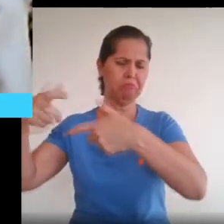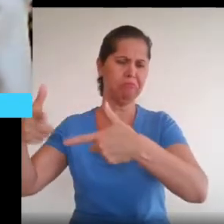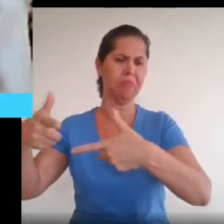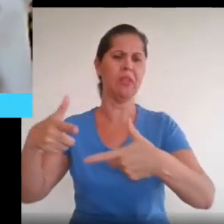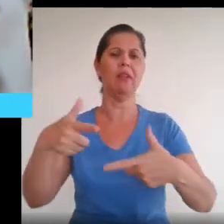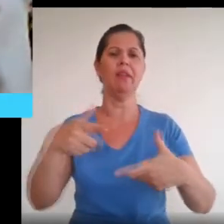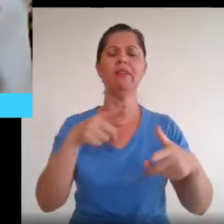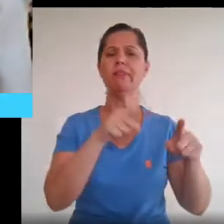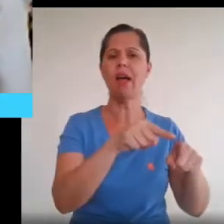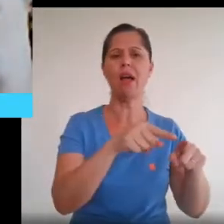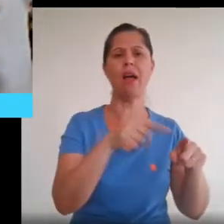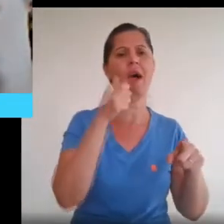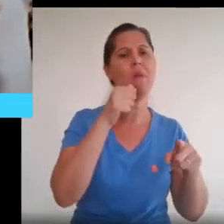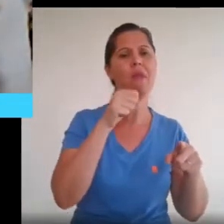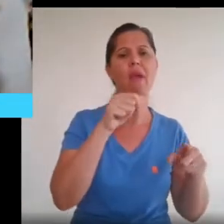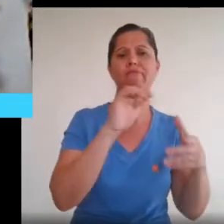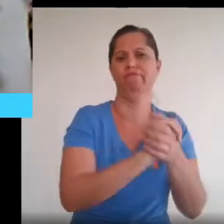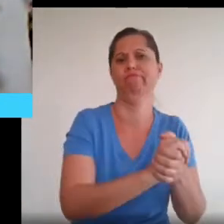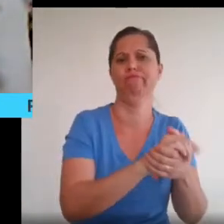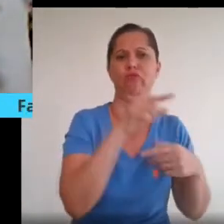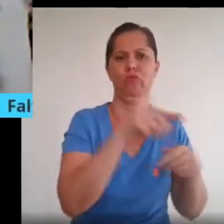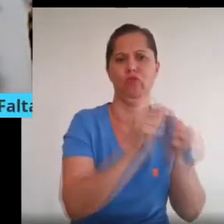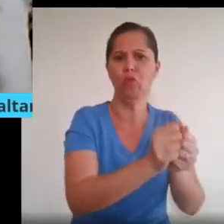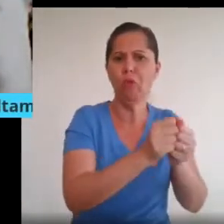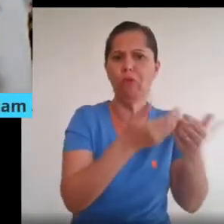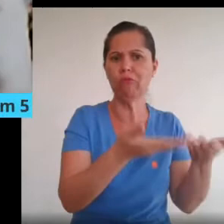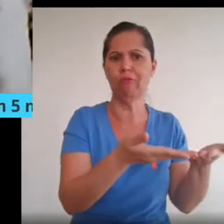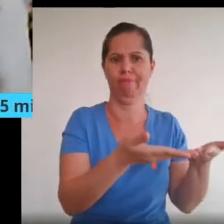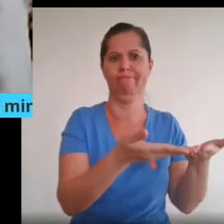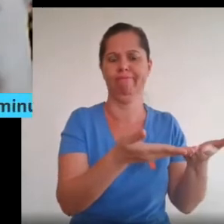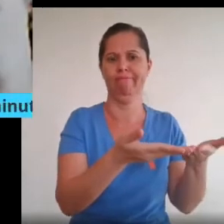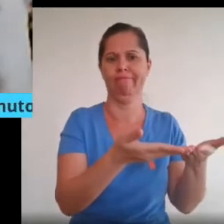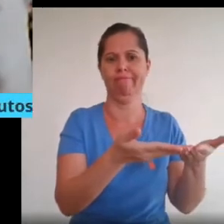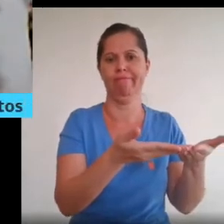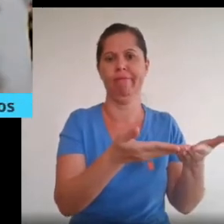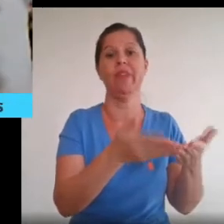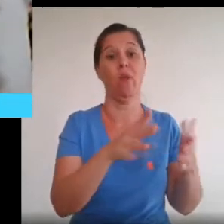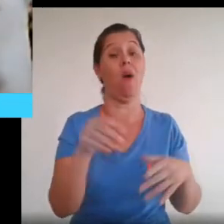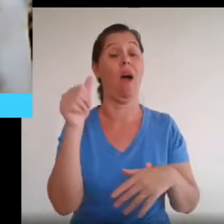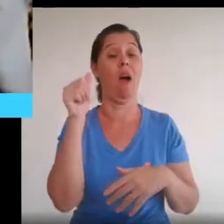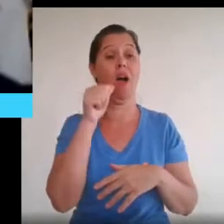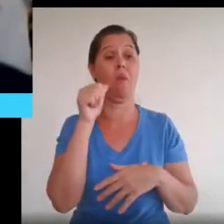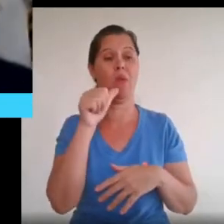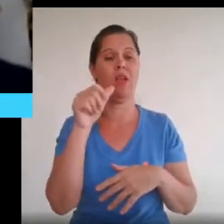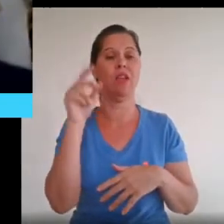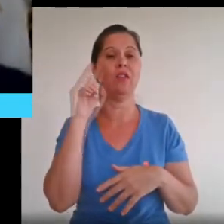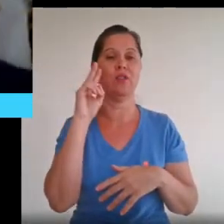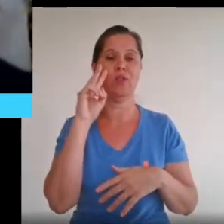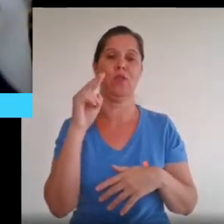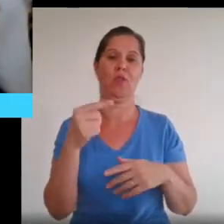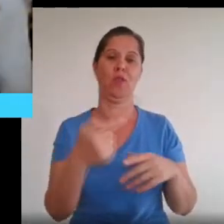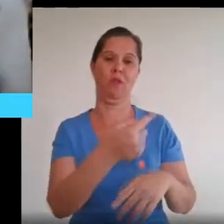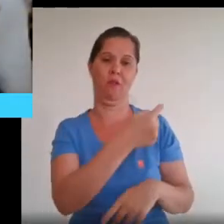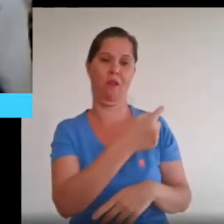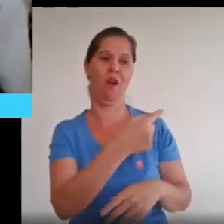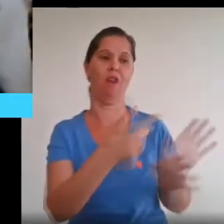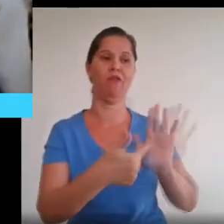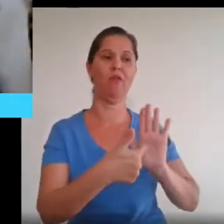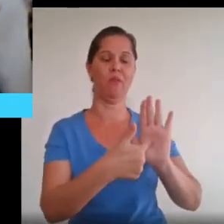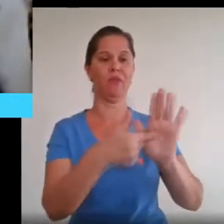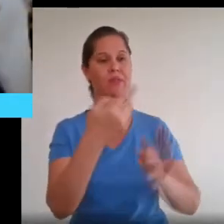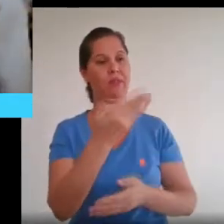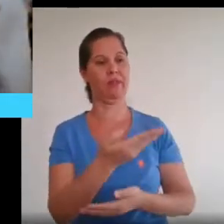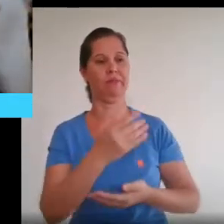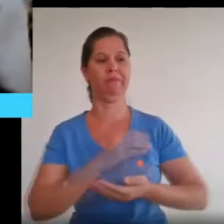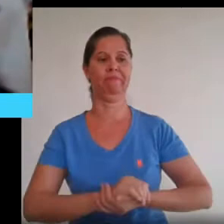sobre essa questão do quanto as mulheres, então, historicamente, eu deixei aqui atrás, ó, para